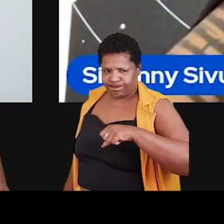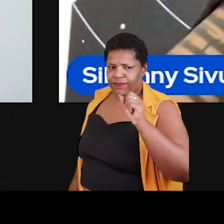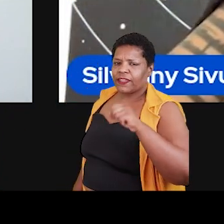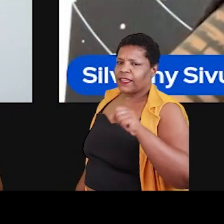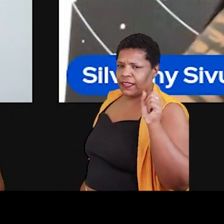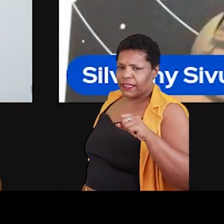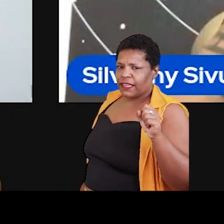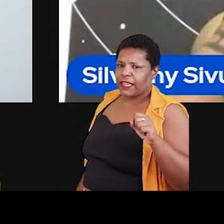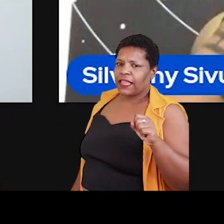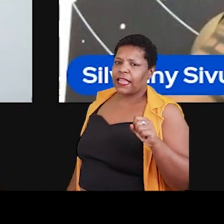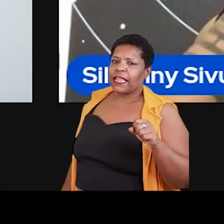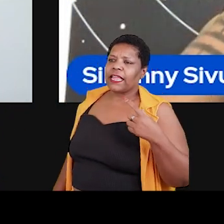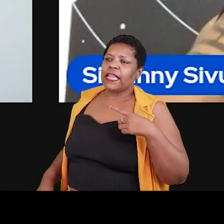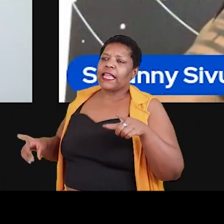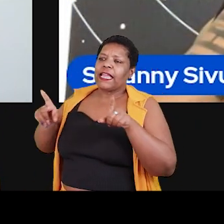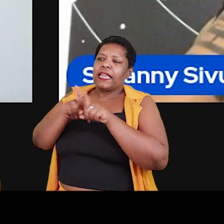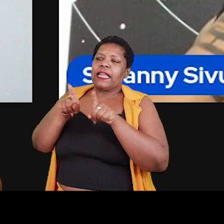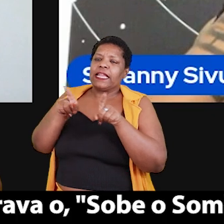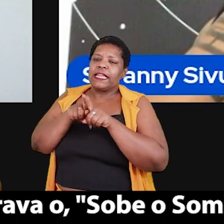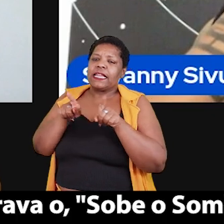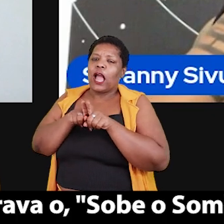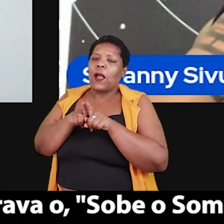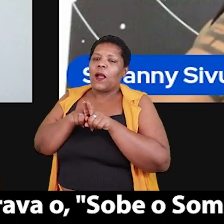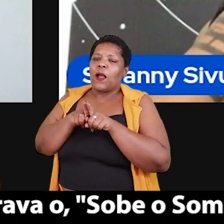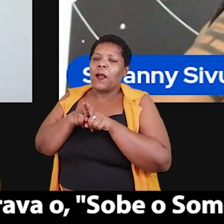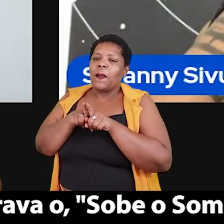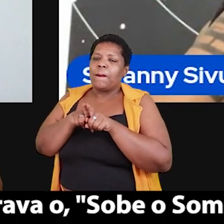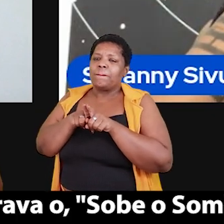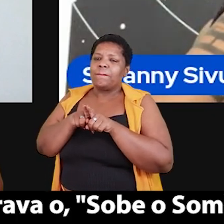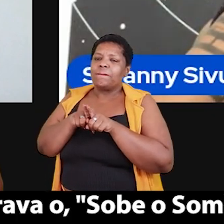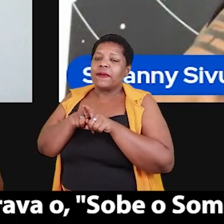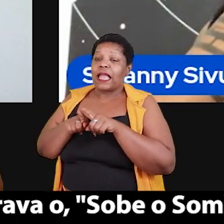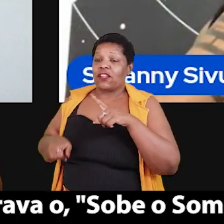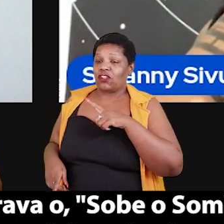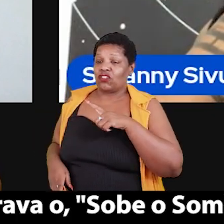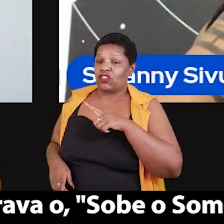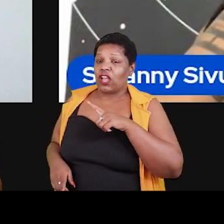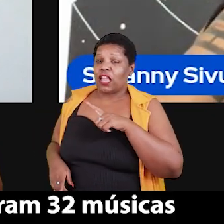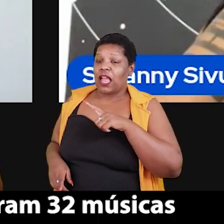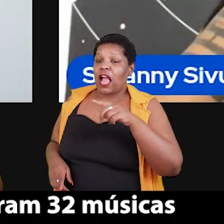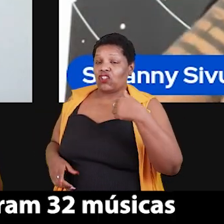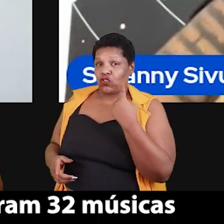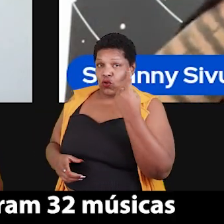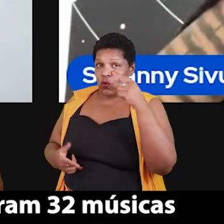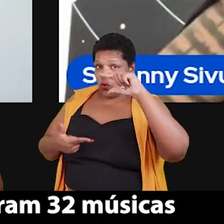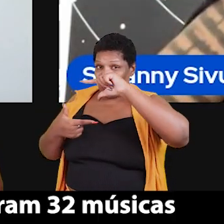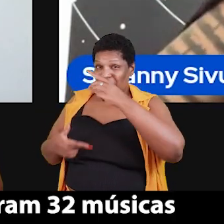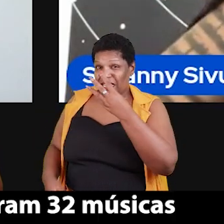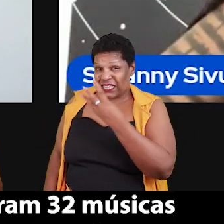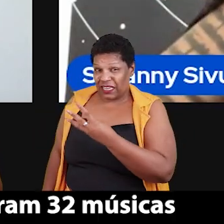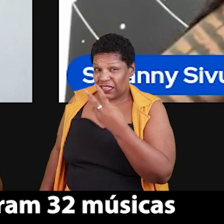sem contar que a gente, é, quando a gente grava o Sobe o Som, que é um dos quadros, que foi o primeiro quadro, cara, eram